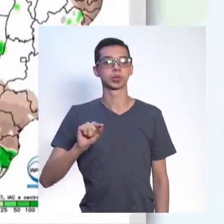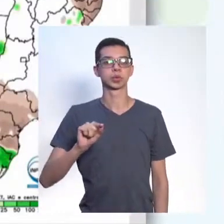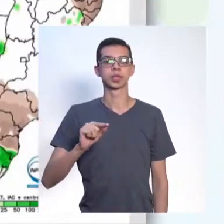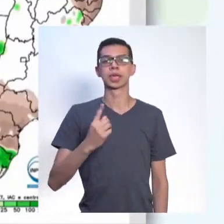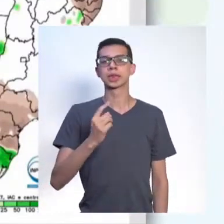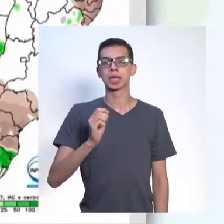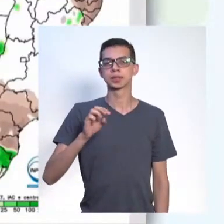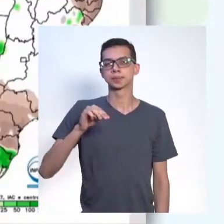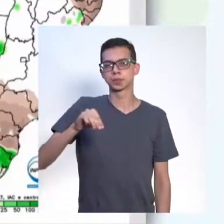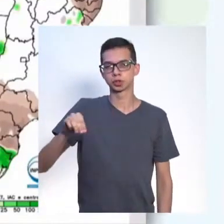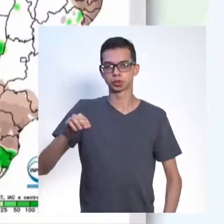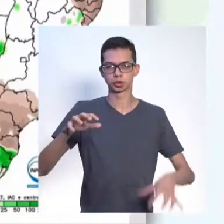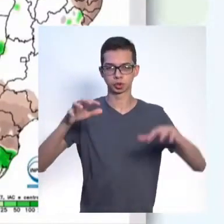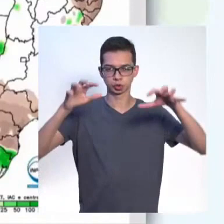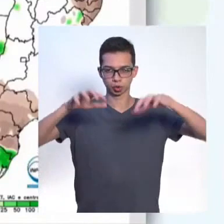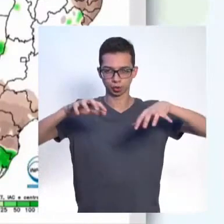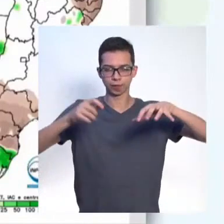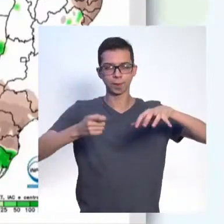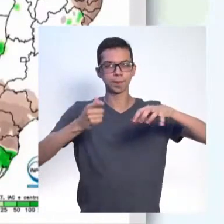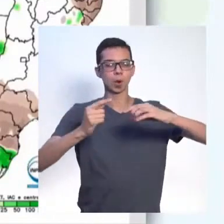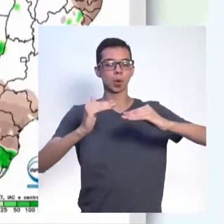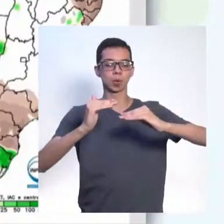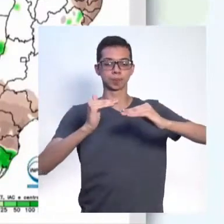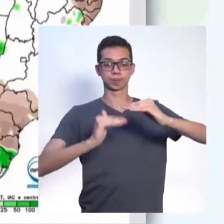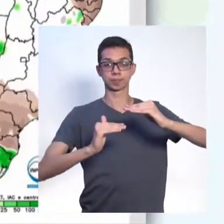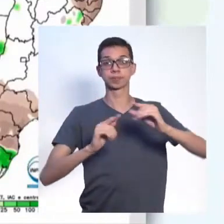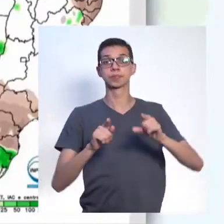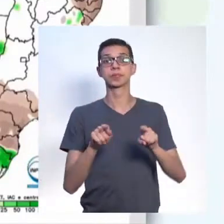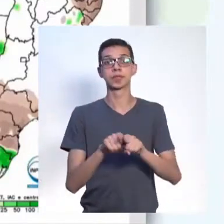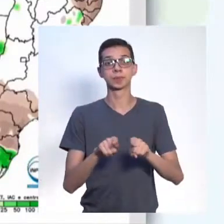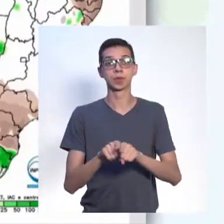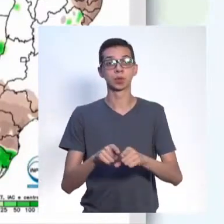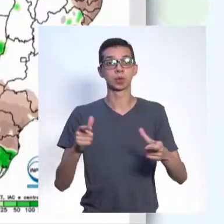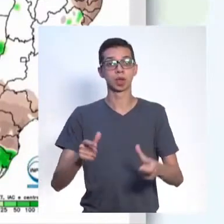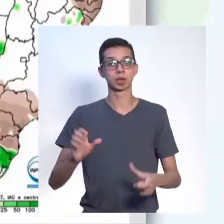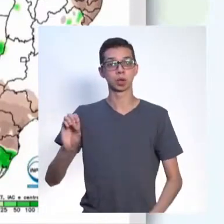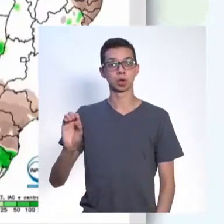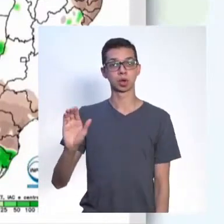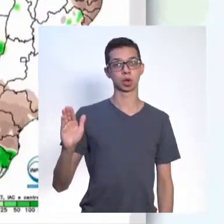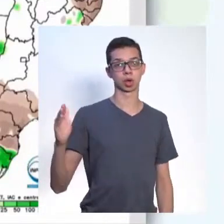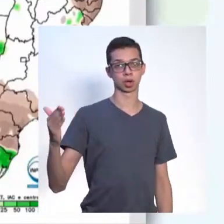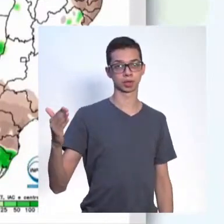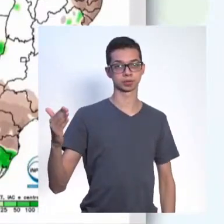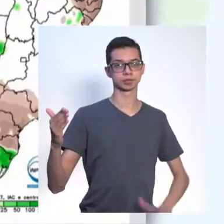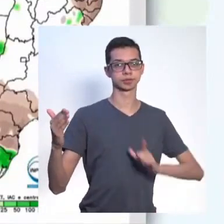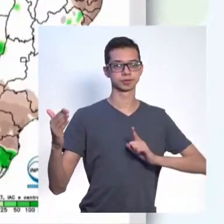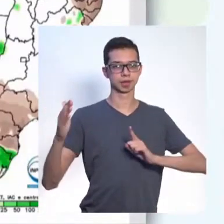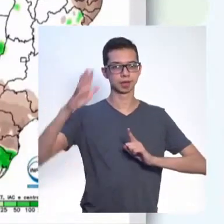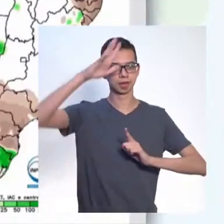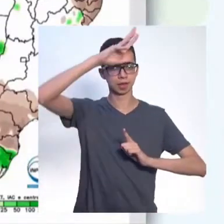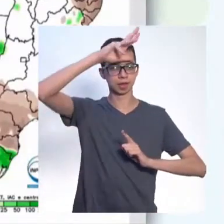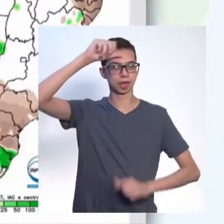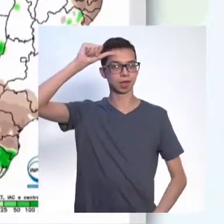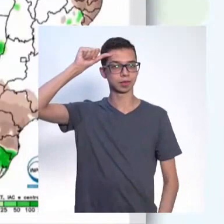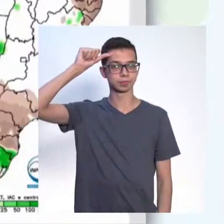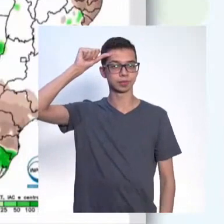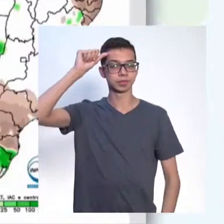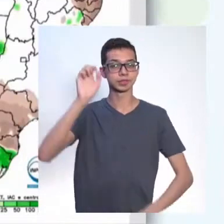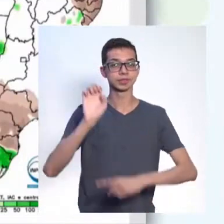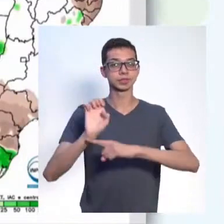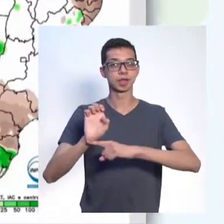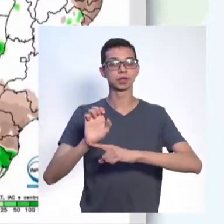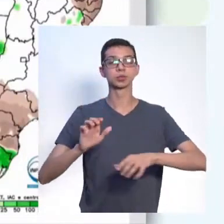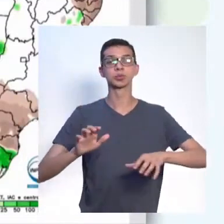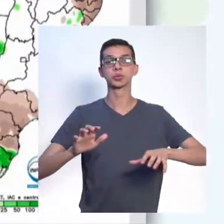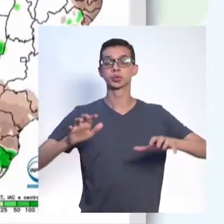milímetros, enquanto que para o setor um pouco mais oeste do estado do Amazonas, as chuvas foram, de certa forma, um pouco